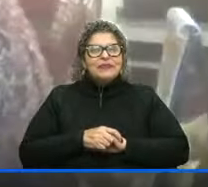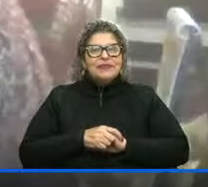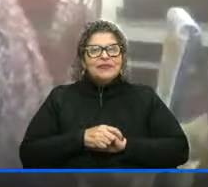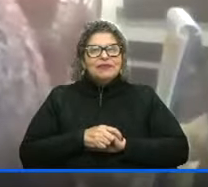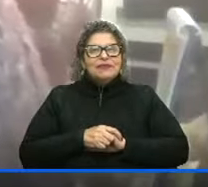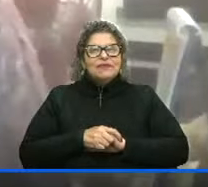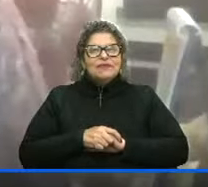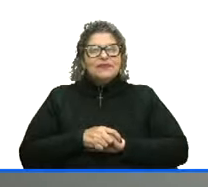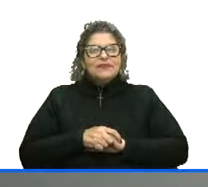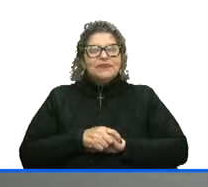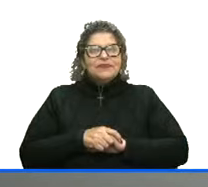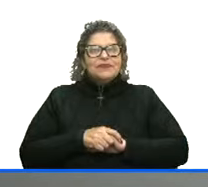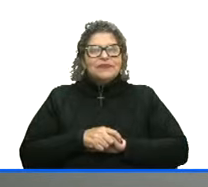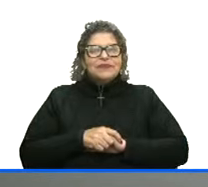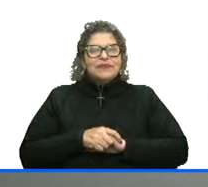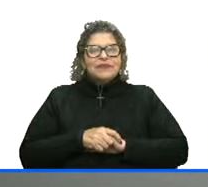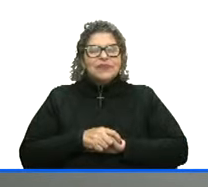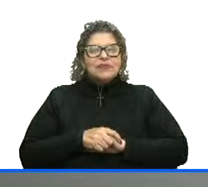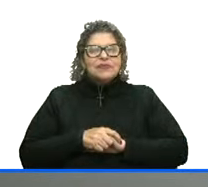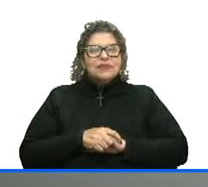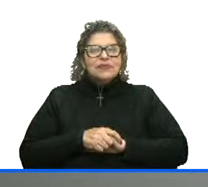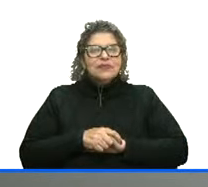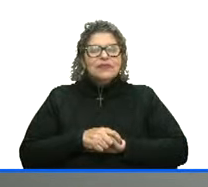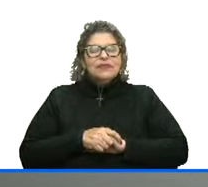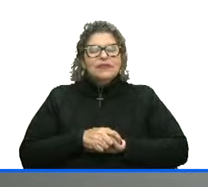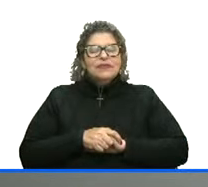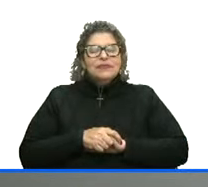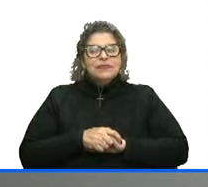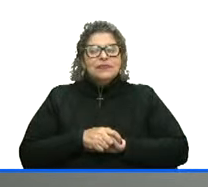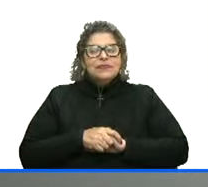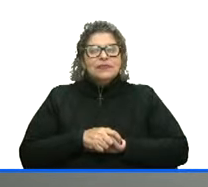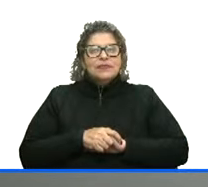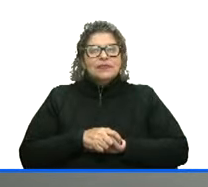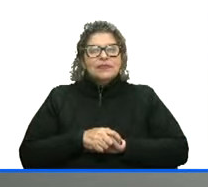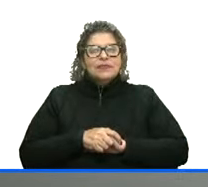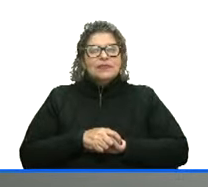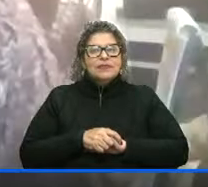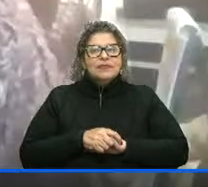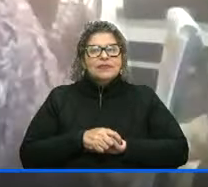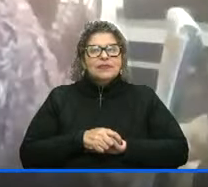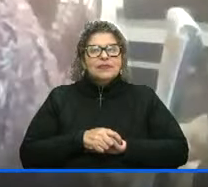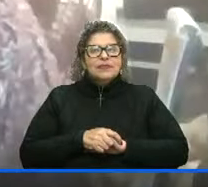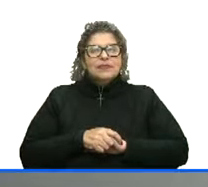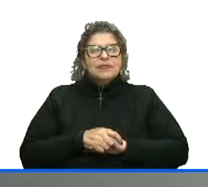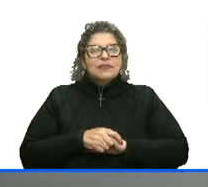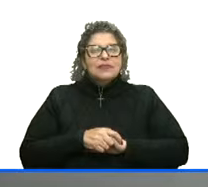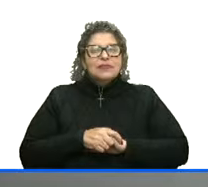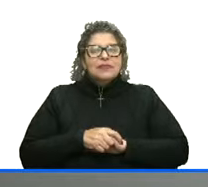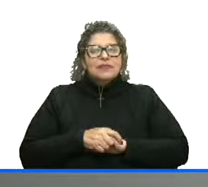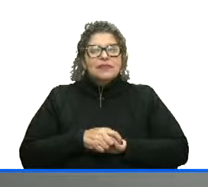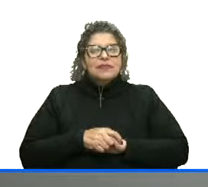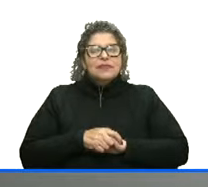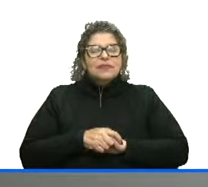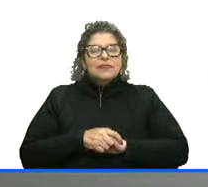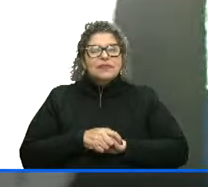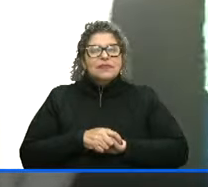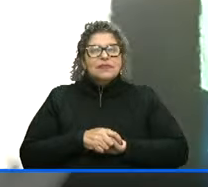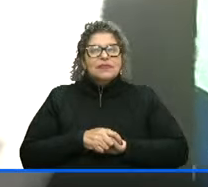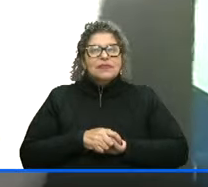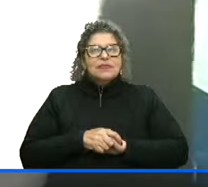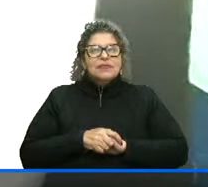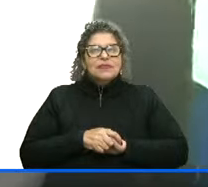agora? Um pouquinho melhor. Uhum. Tá. Troquei de computador, então fica meio estranho. Até a gente se adaptar,